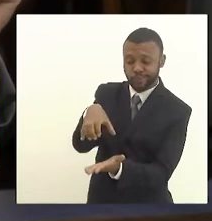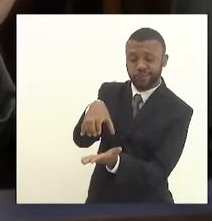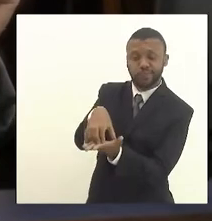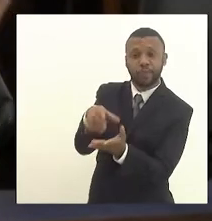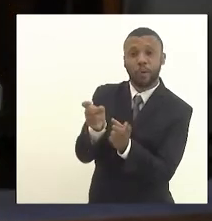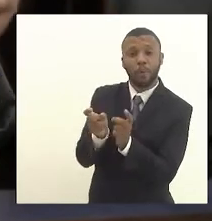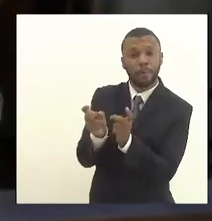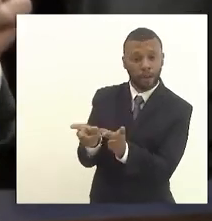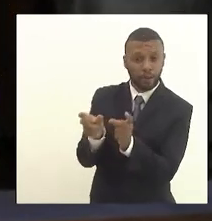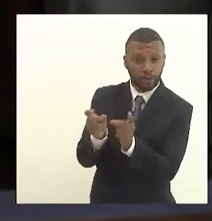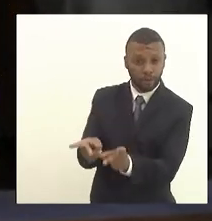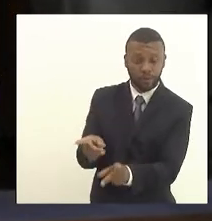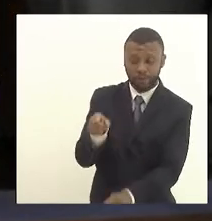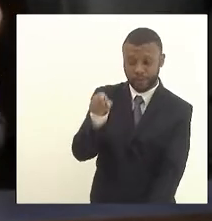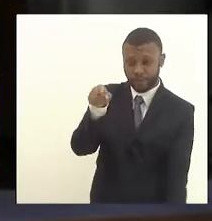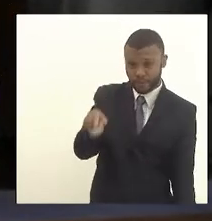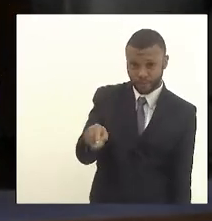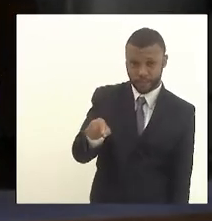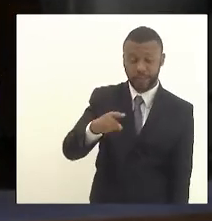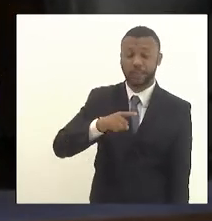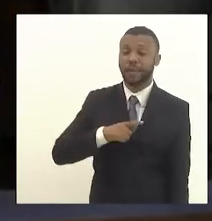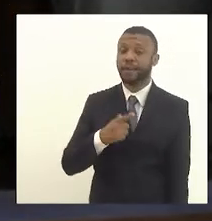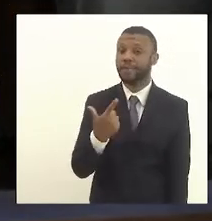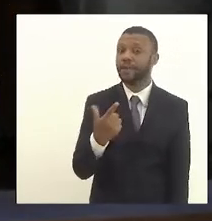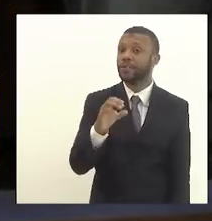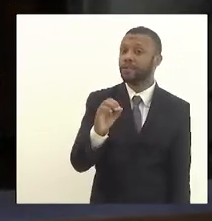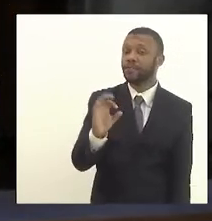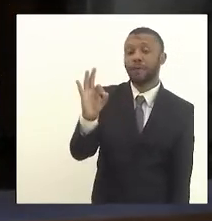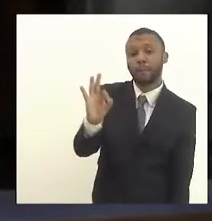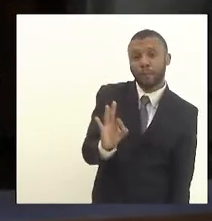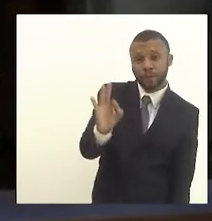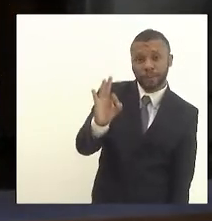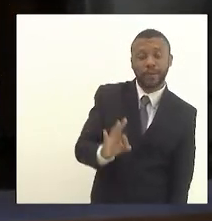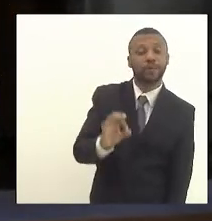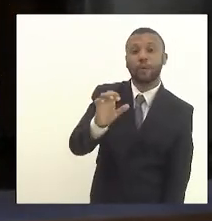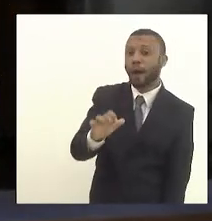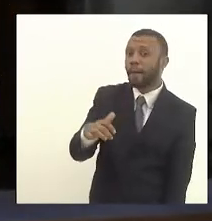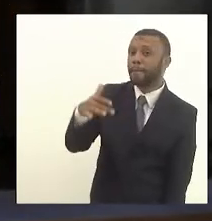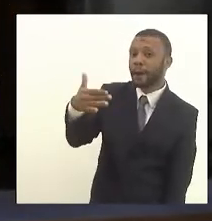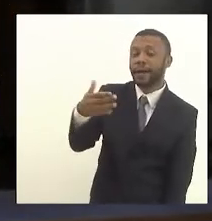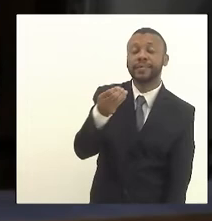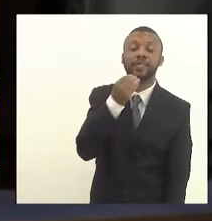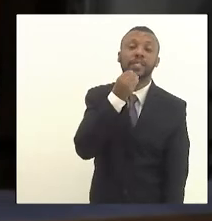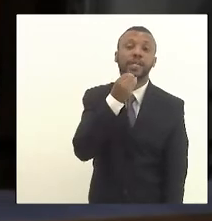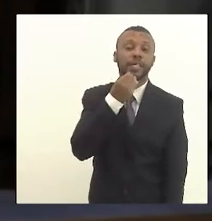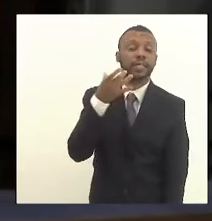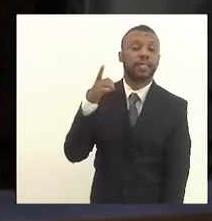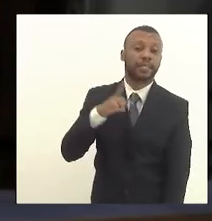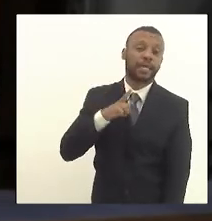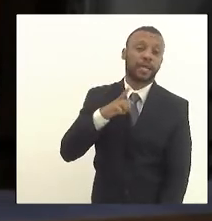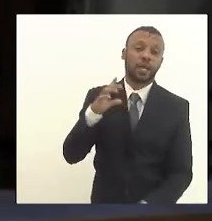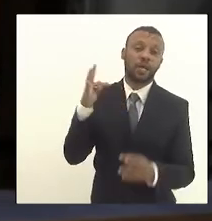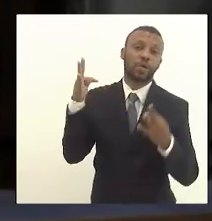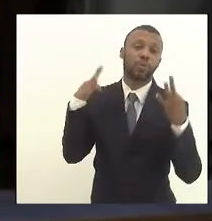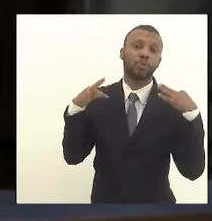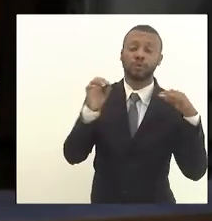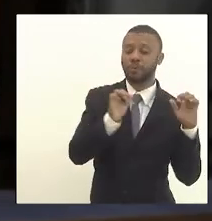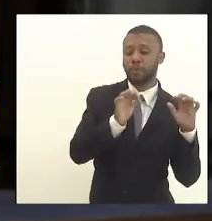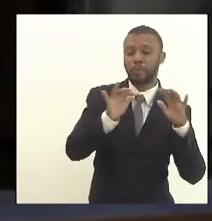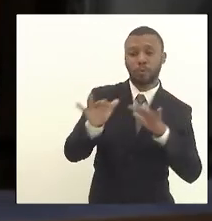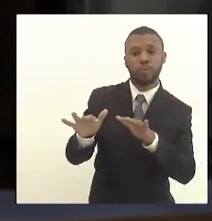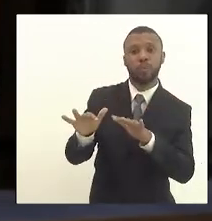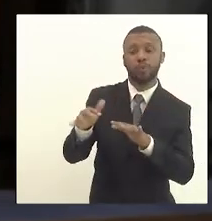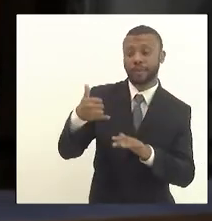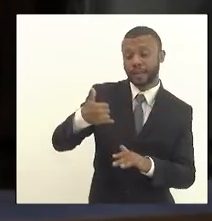tem 20% mais chance de ter esse tipo de turismo com essa faixa etária, com esse padrão de